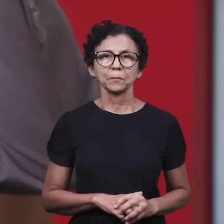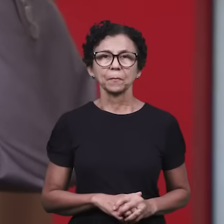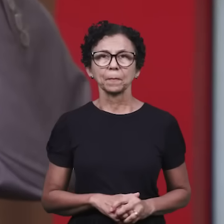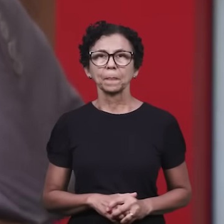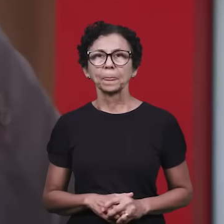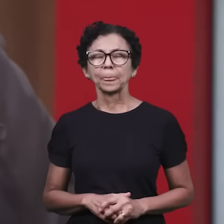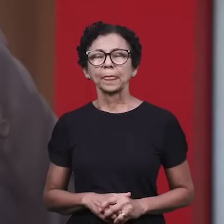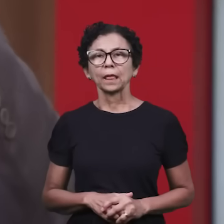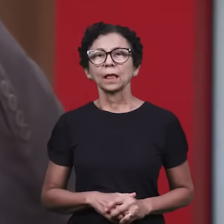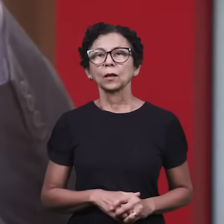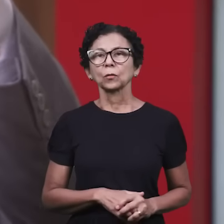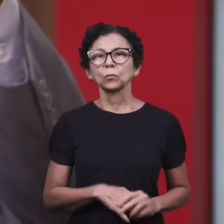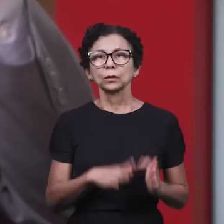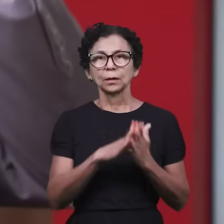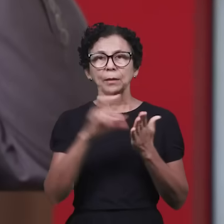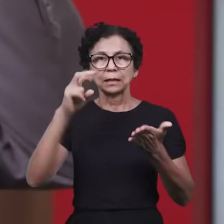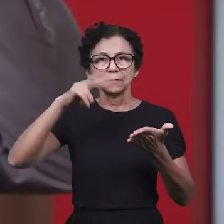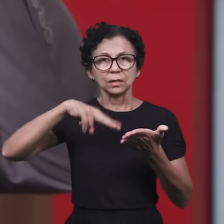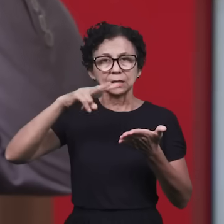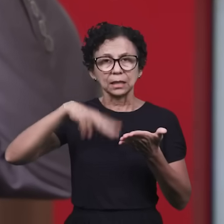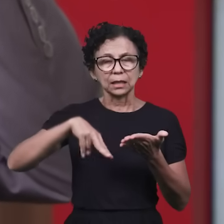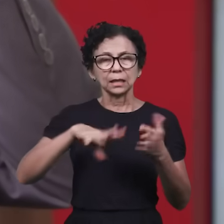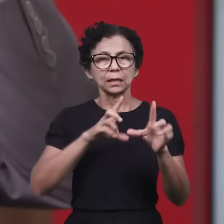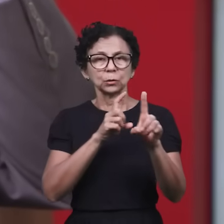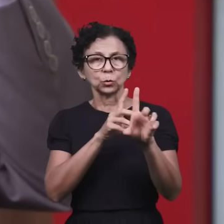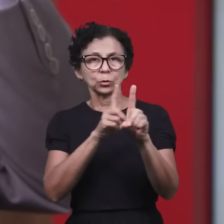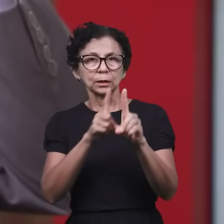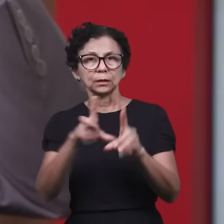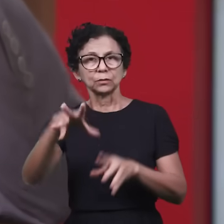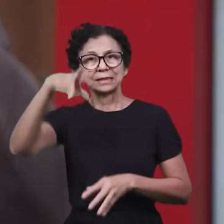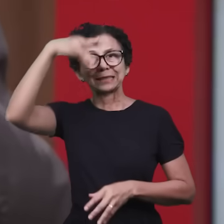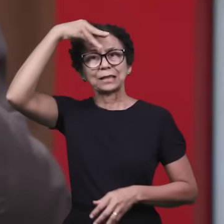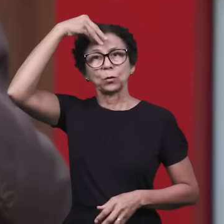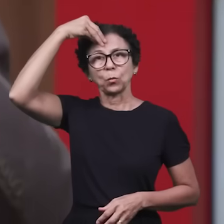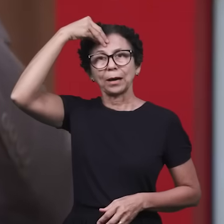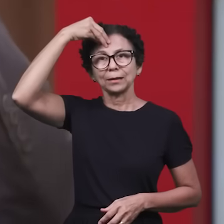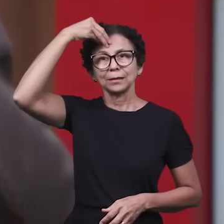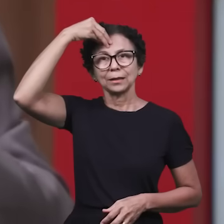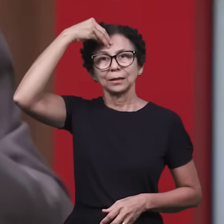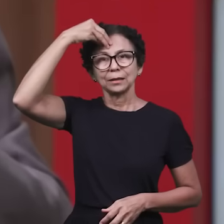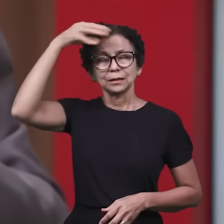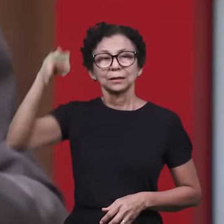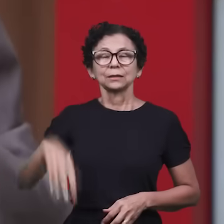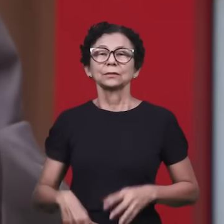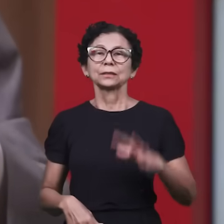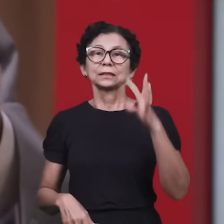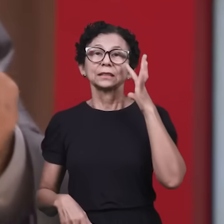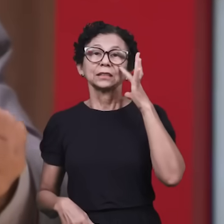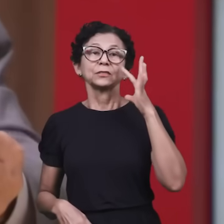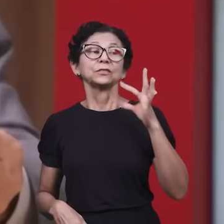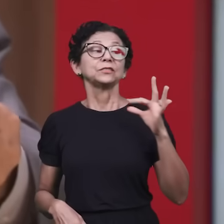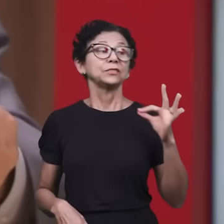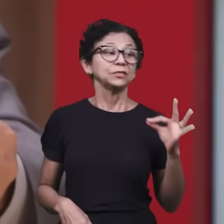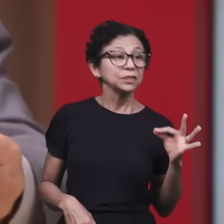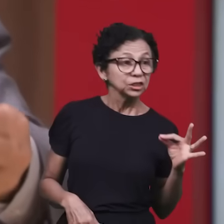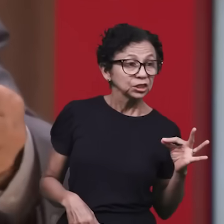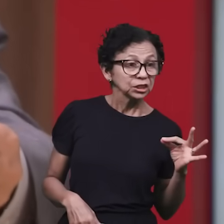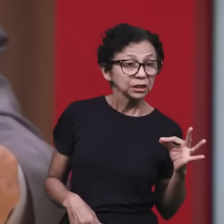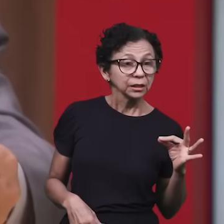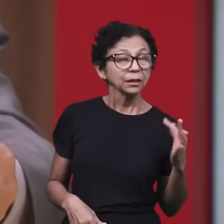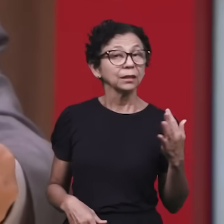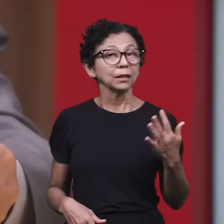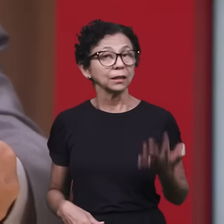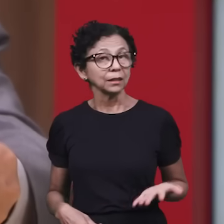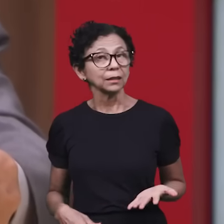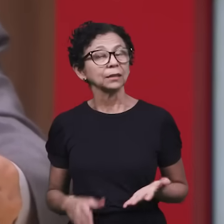tem consciência, um dia a consciência dela chegou assim, não, realmente eu pequei. Eu sou pecador e agora eu me arrependo, eu